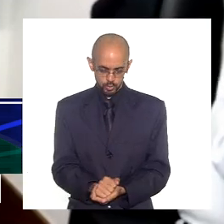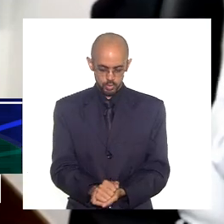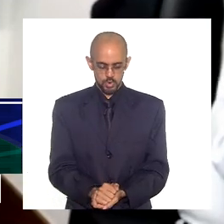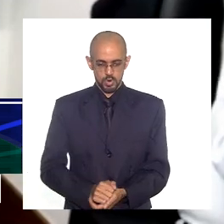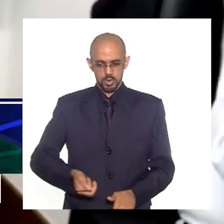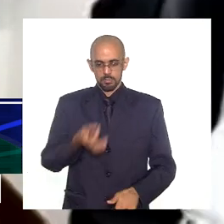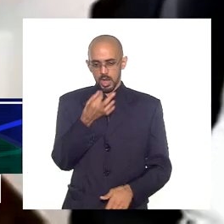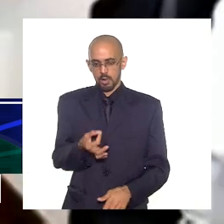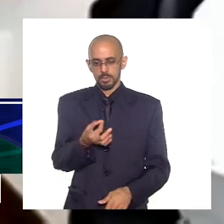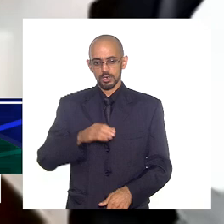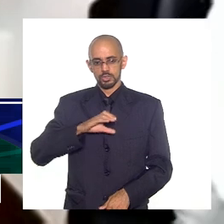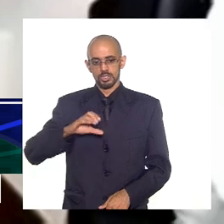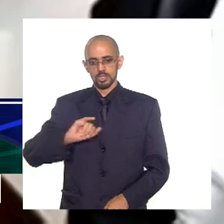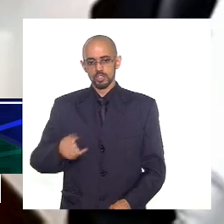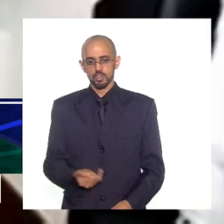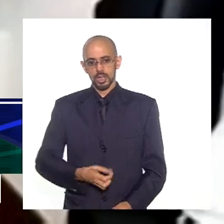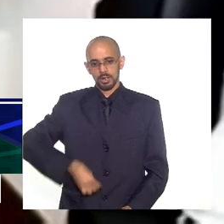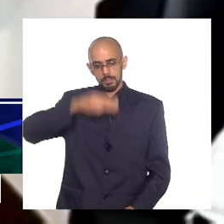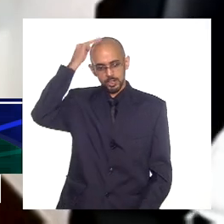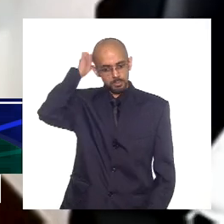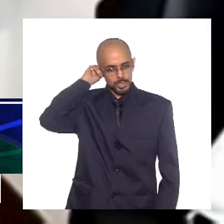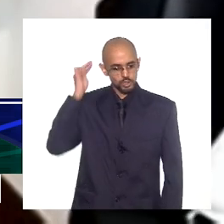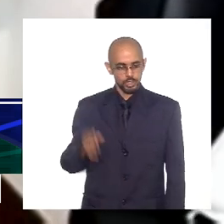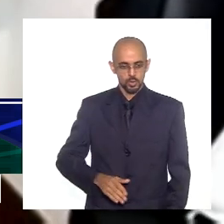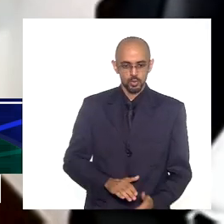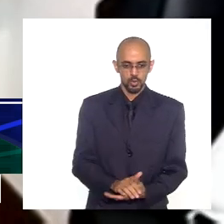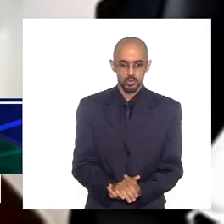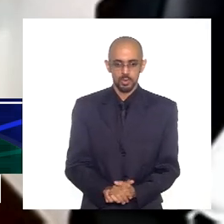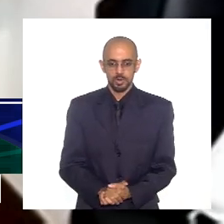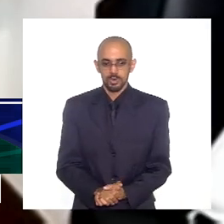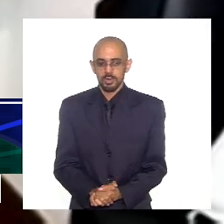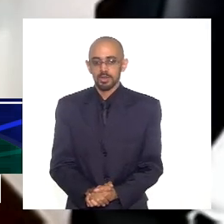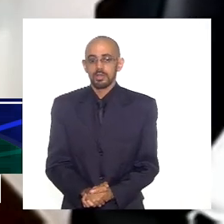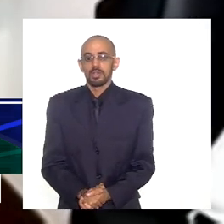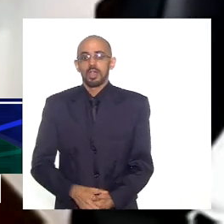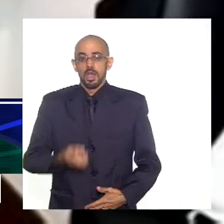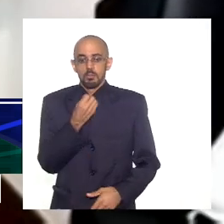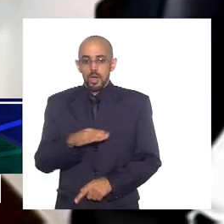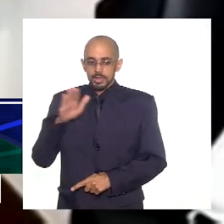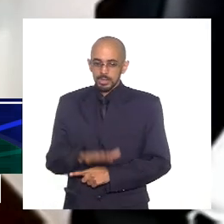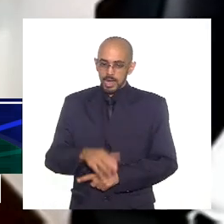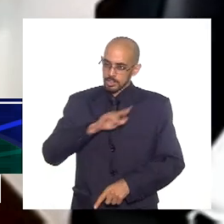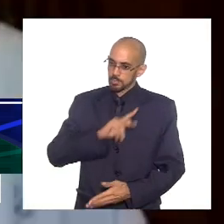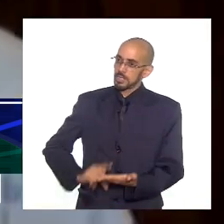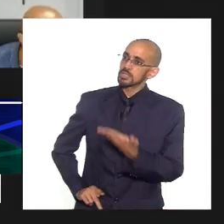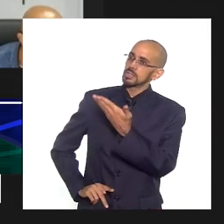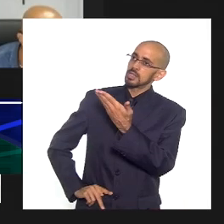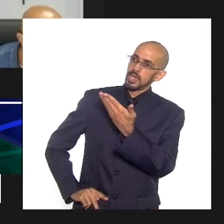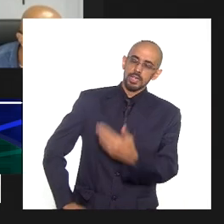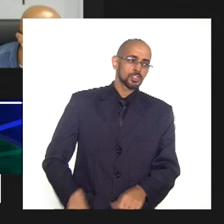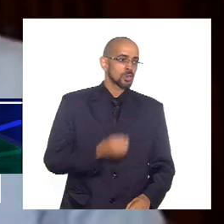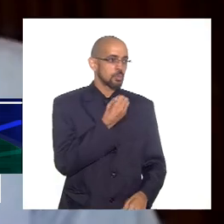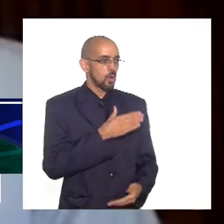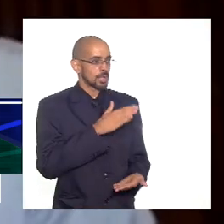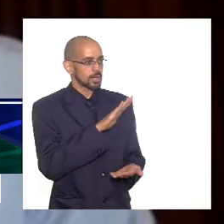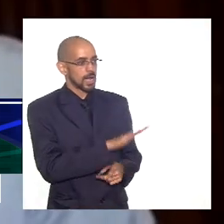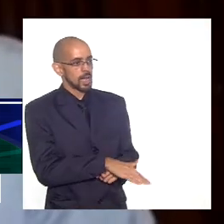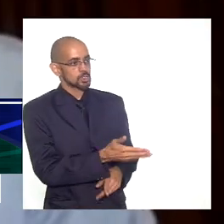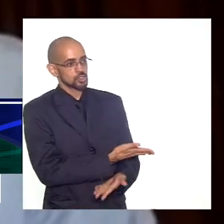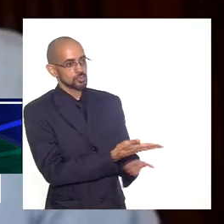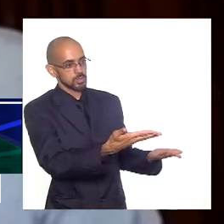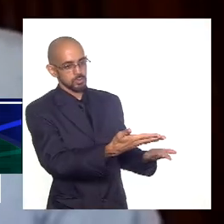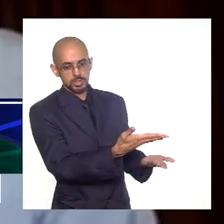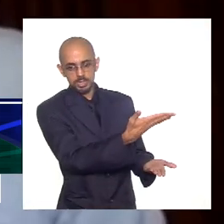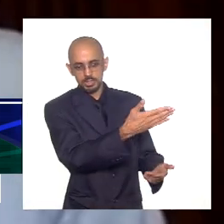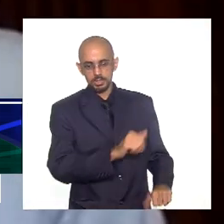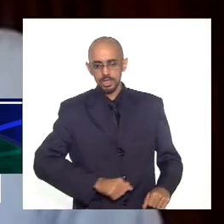Comissão de Constituição e Justiça, deputado Márcio Pacheco. Primeiro, boa tarde, senhor presidente. Boa tarde, senhoras e senhores deputados. Senhor presidente, eu